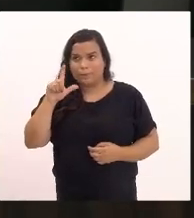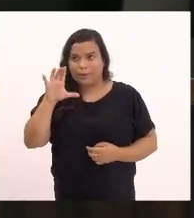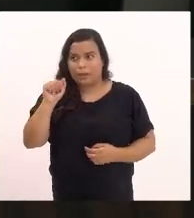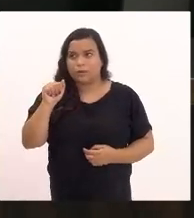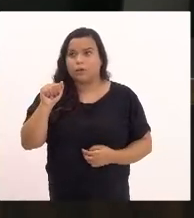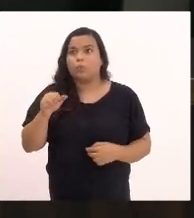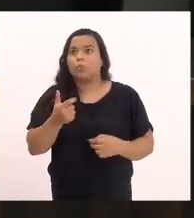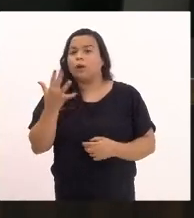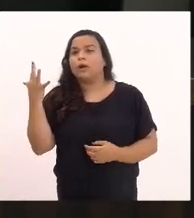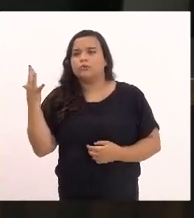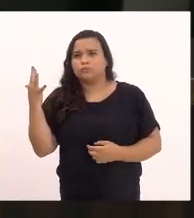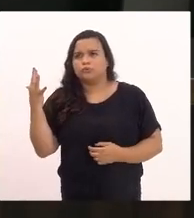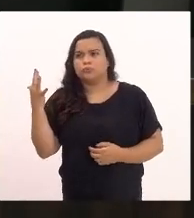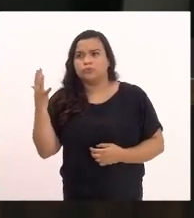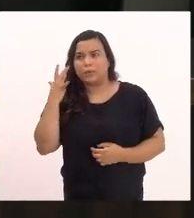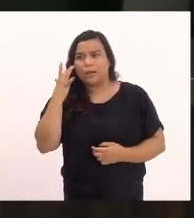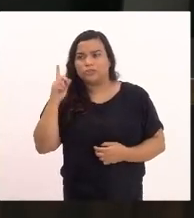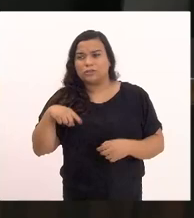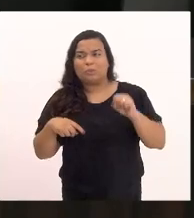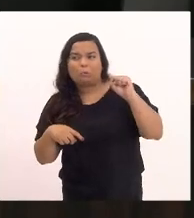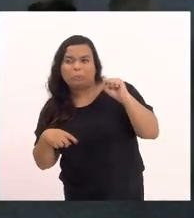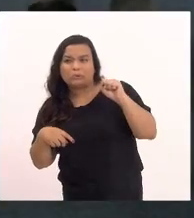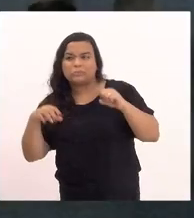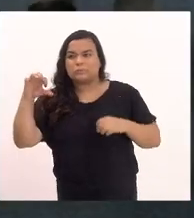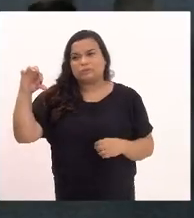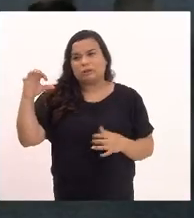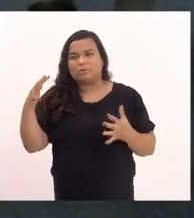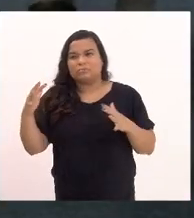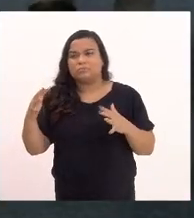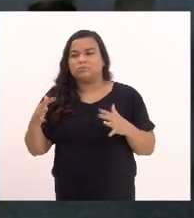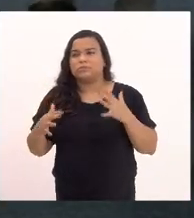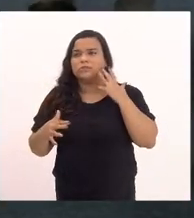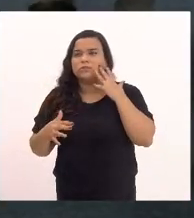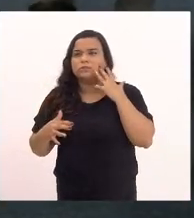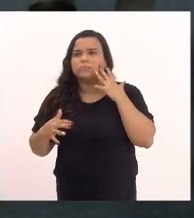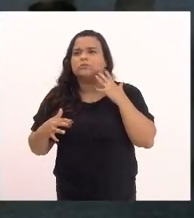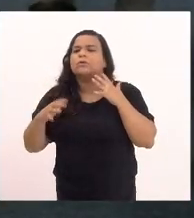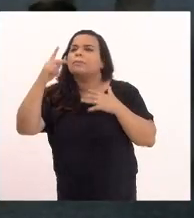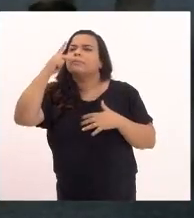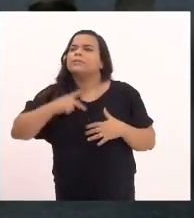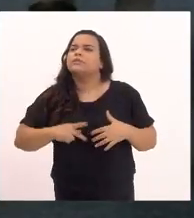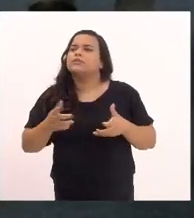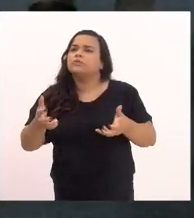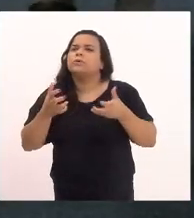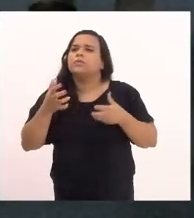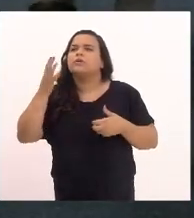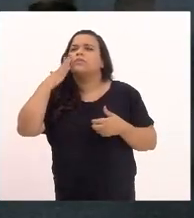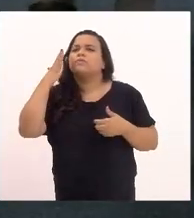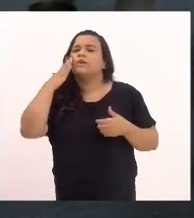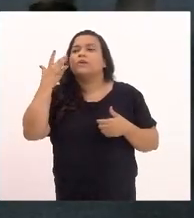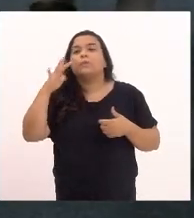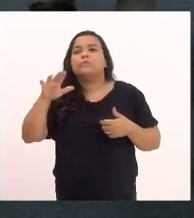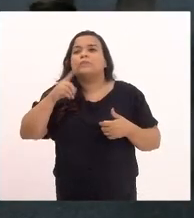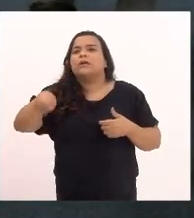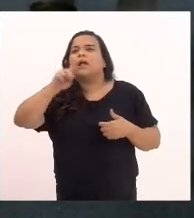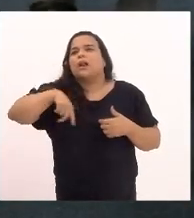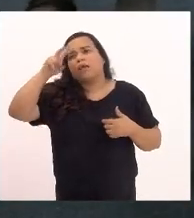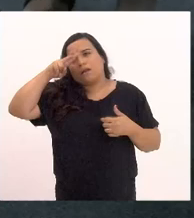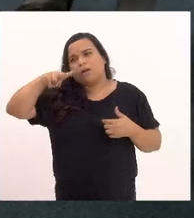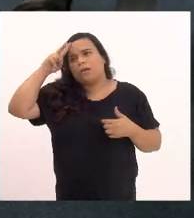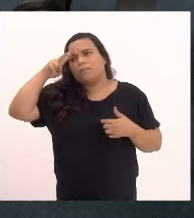Valdec. Ele acha que são 8 ou 9. Presidente, eu queria, não sei se Vossa Excelência se lembra, mas poucos dias